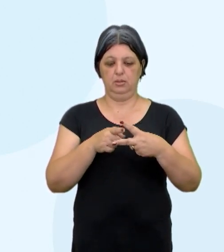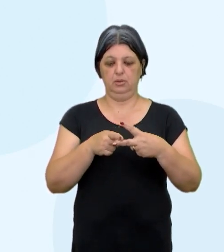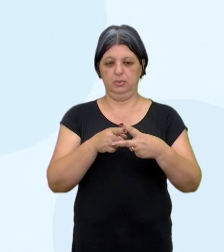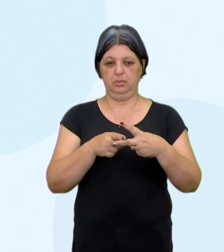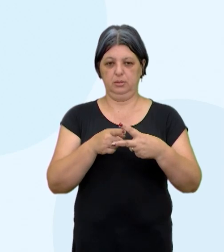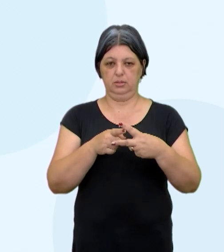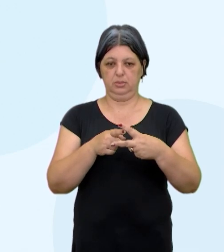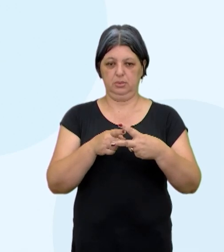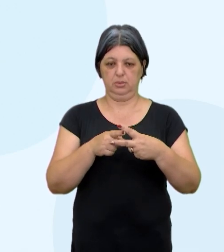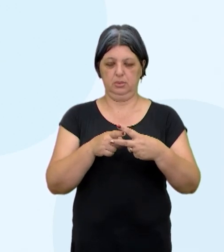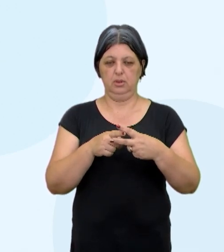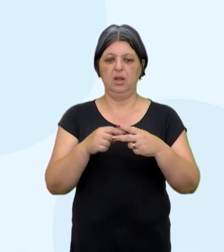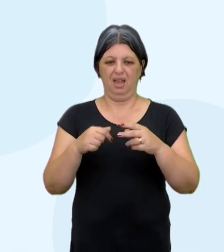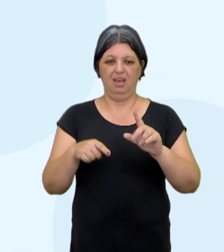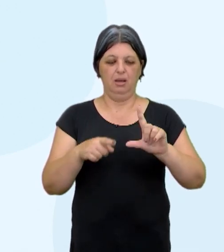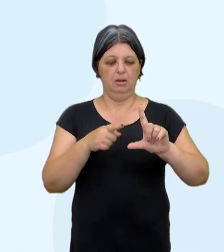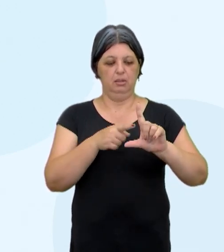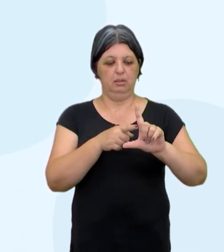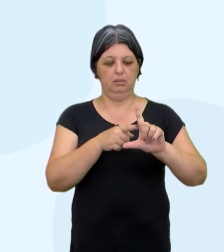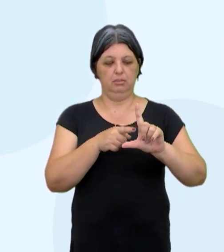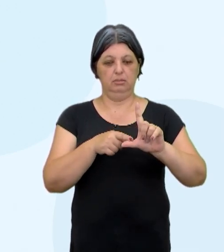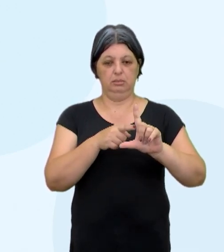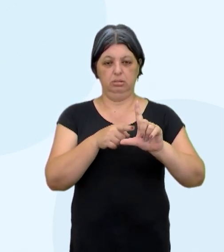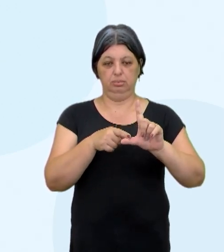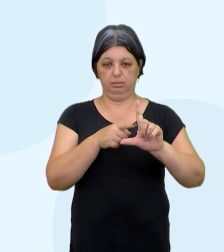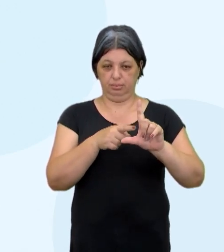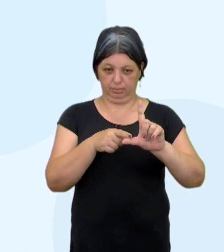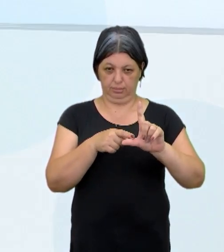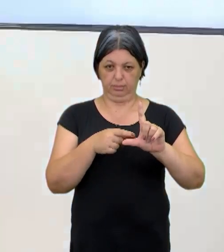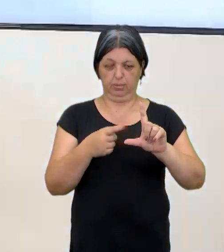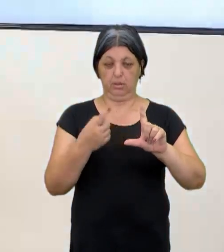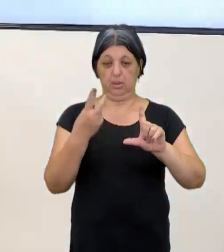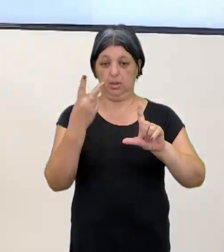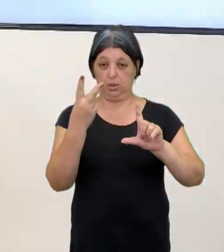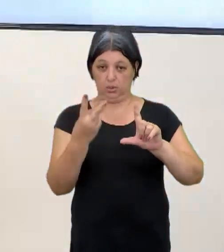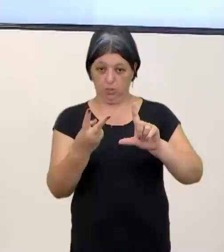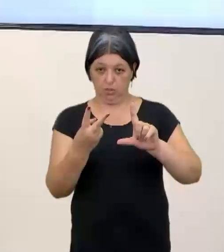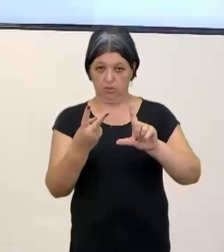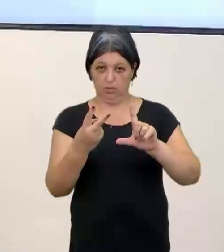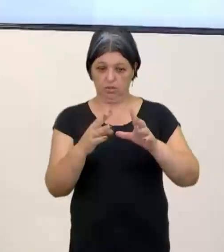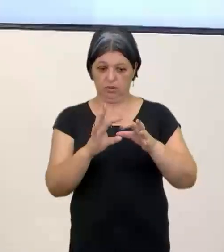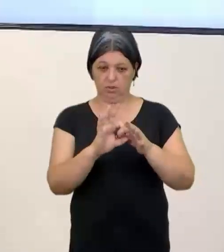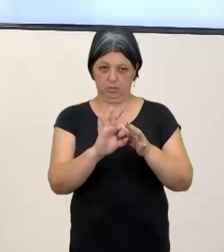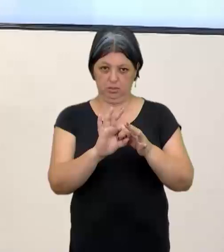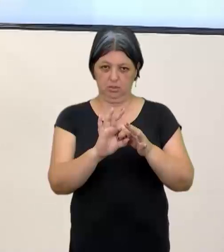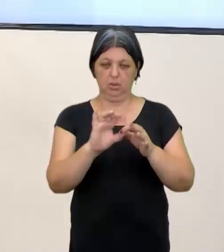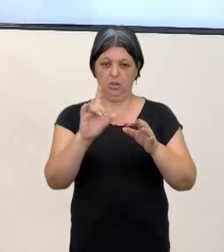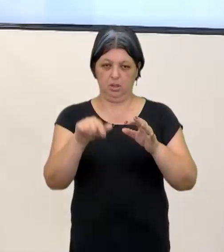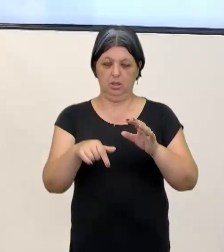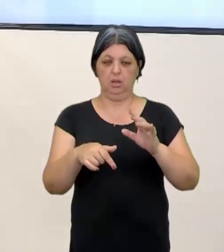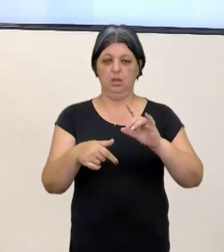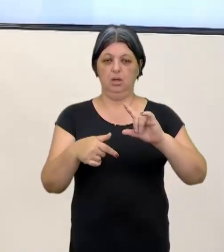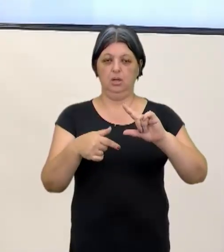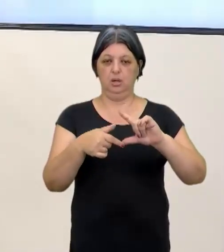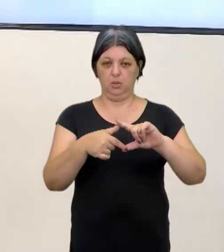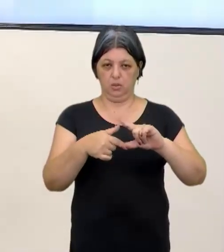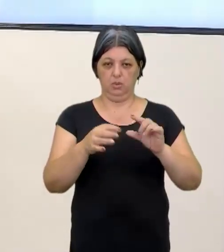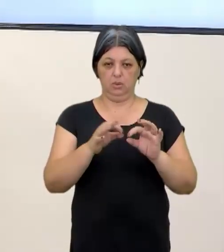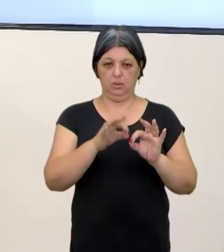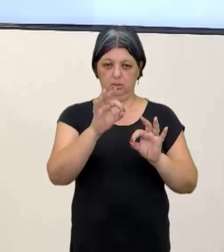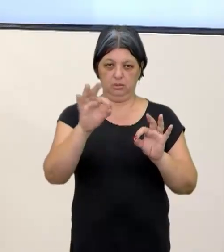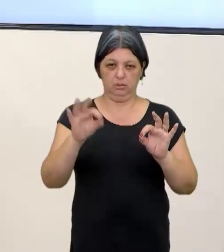Ah, então este ladrilhamento está sendo formado por dois octógonos grudados e um quadrado. E sempre eu tenho